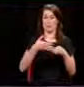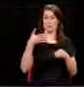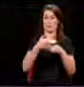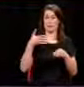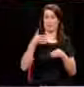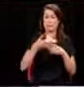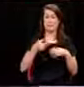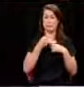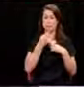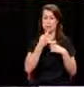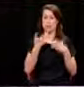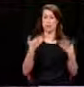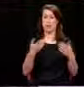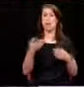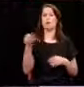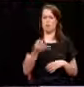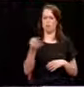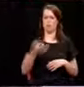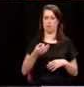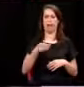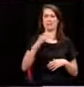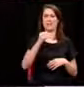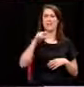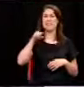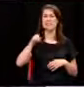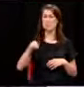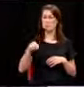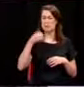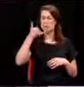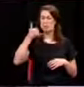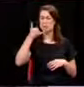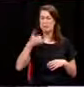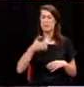Ricardo. Temos cerca de 10 mil chamadas por mês, 500 e-mails